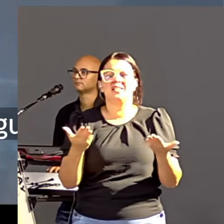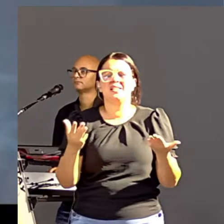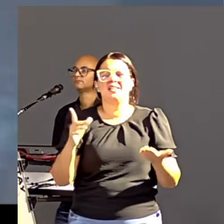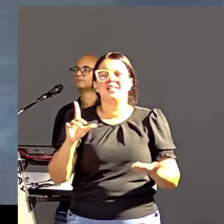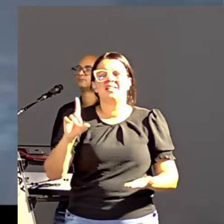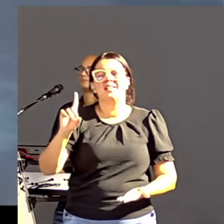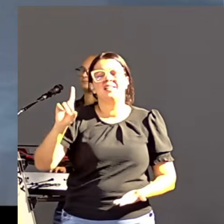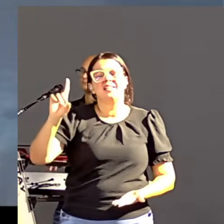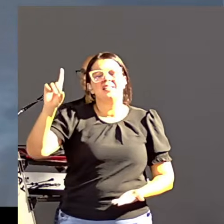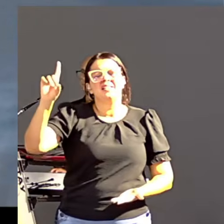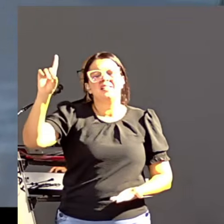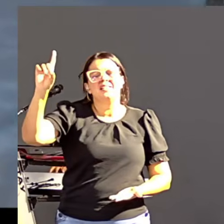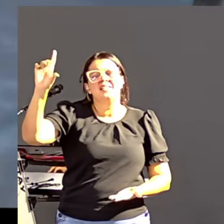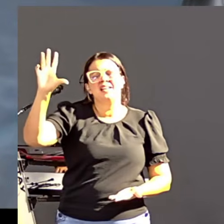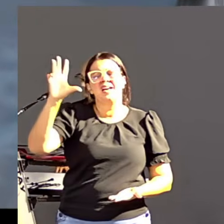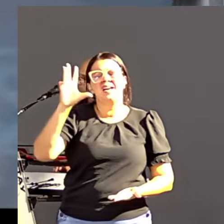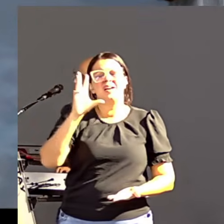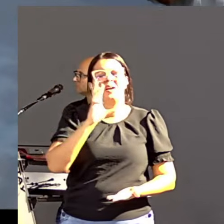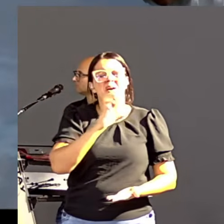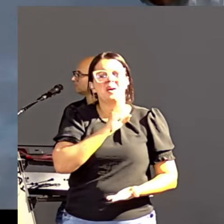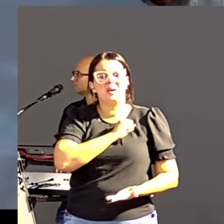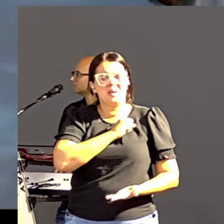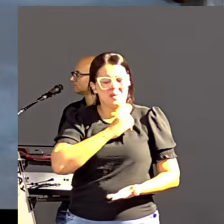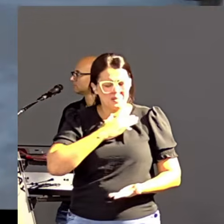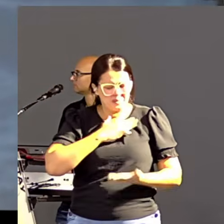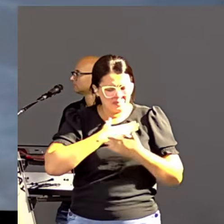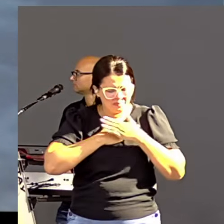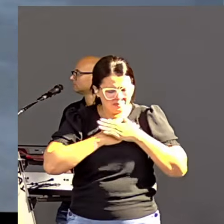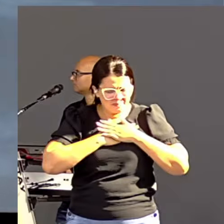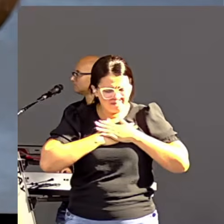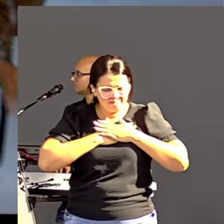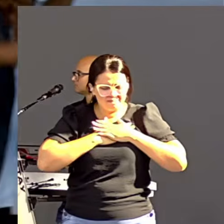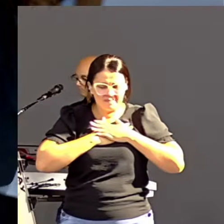pois sei me